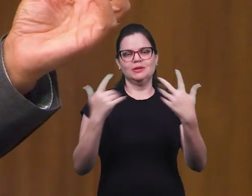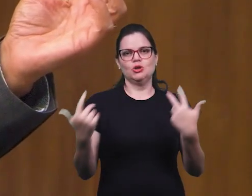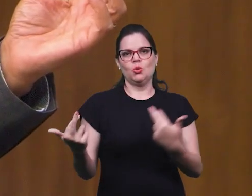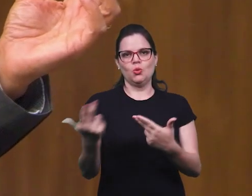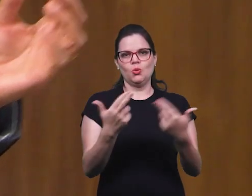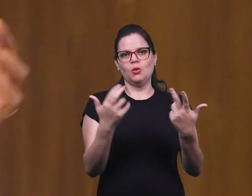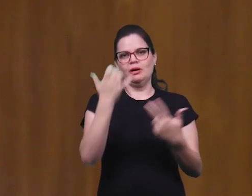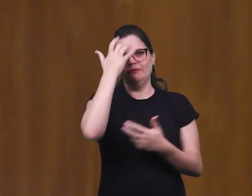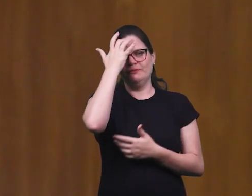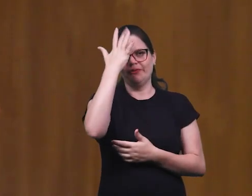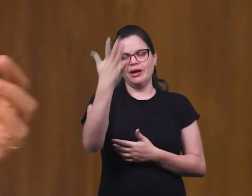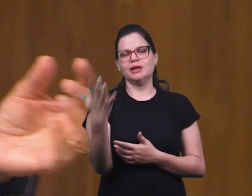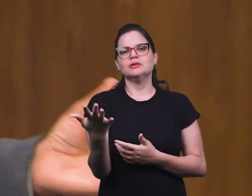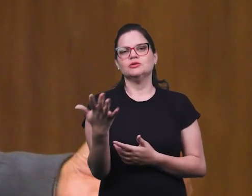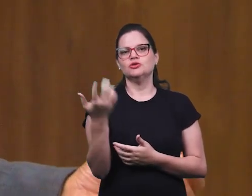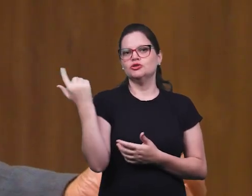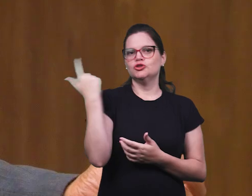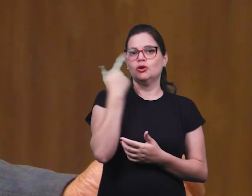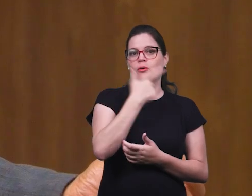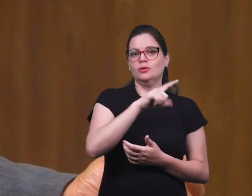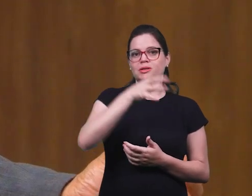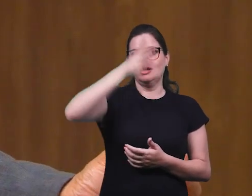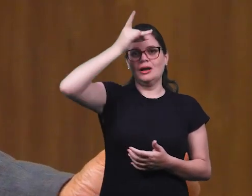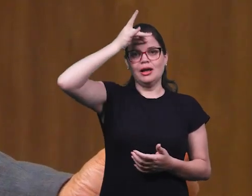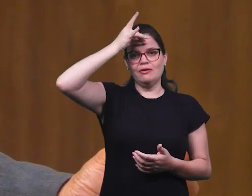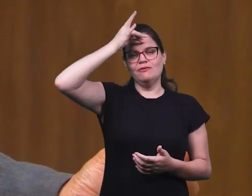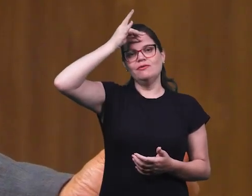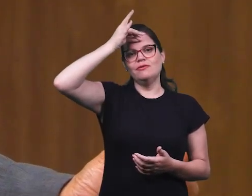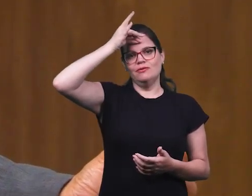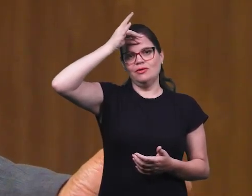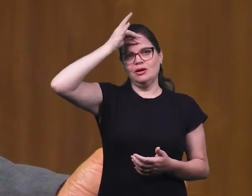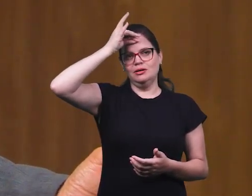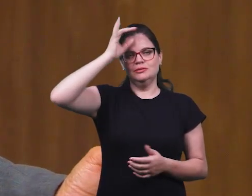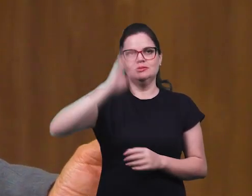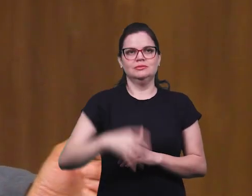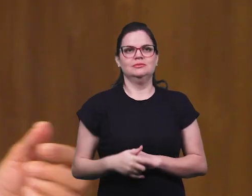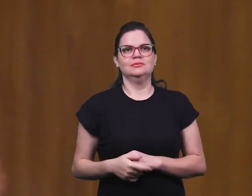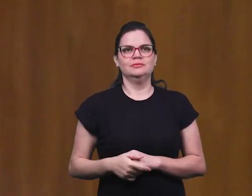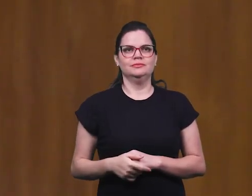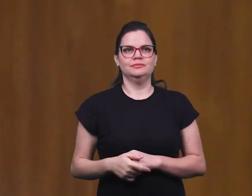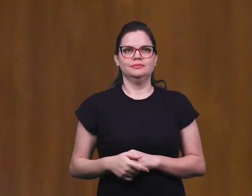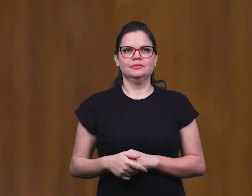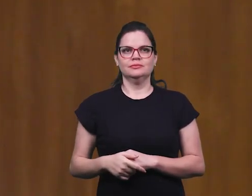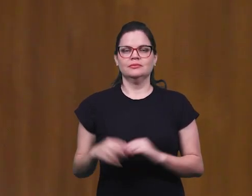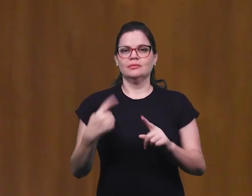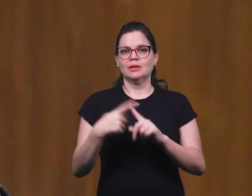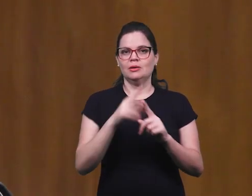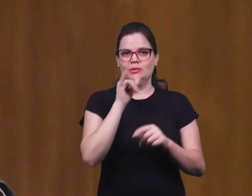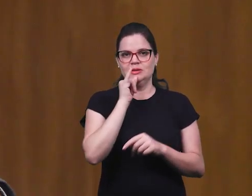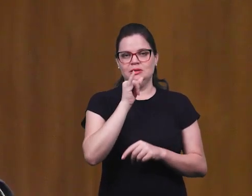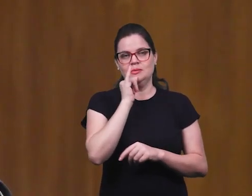processamento, é muito mais fácil a fixação. A gente sabe que o padrão que nós